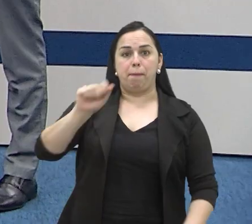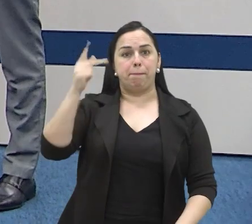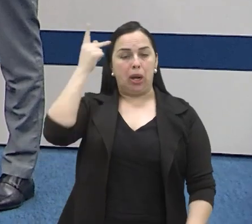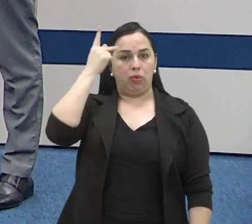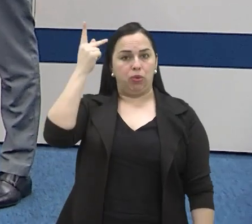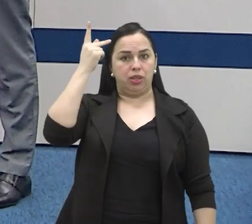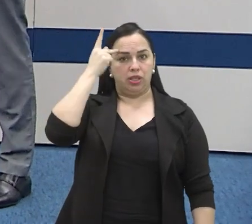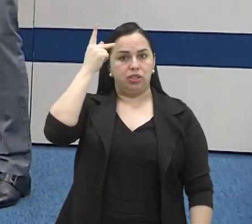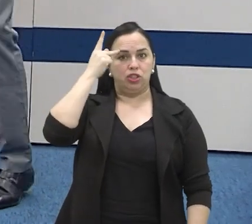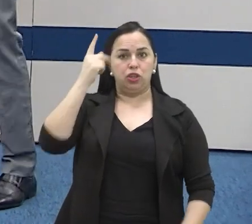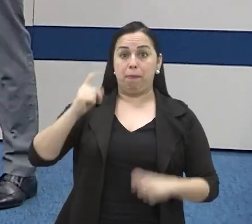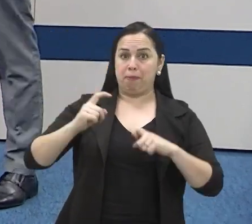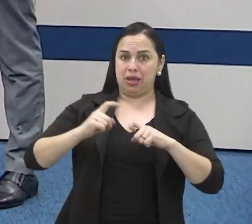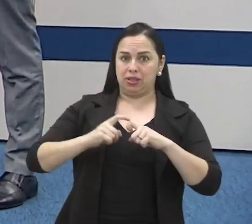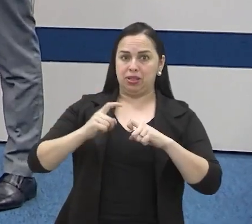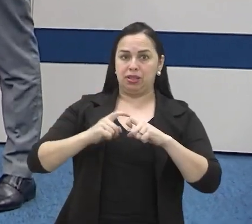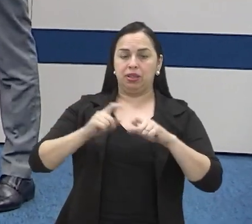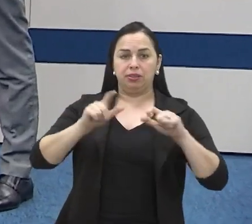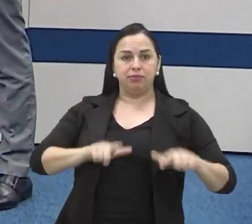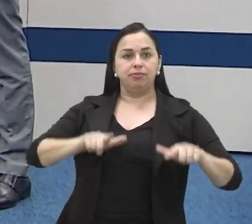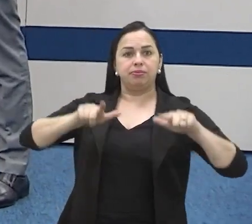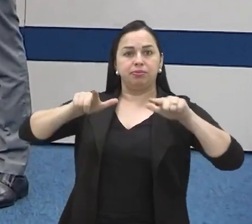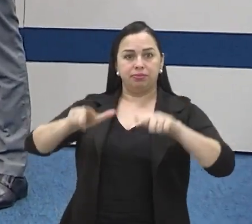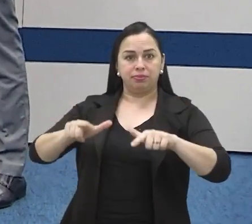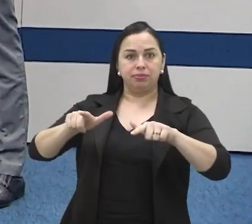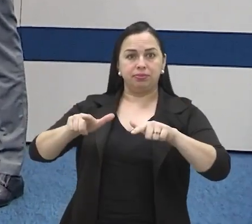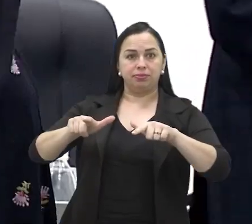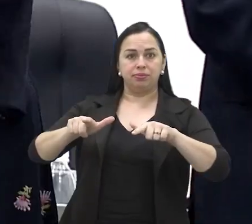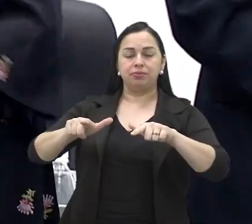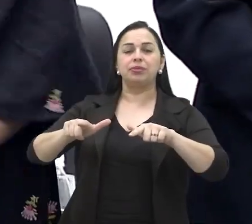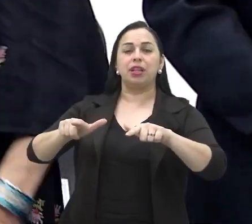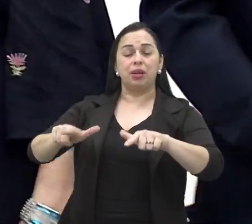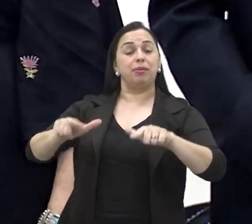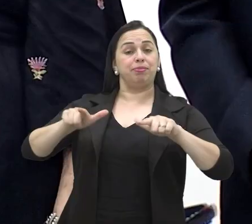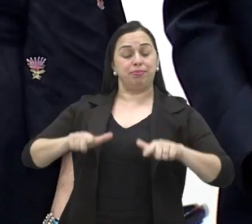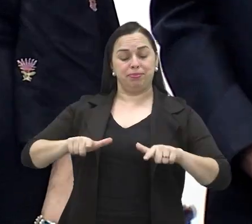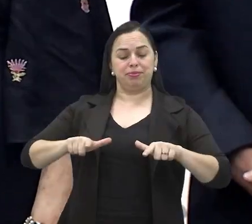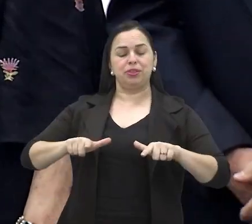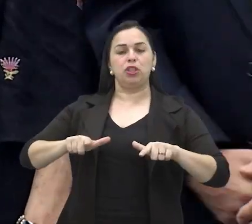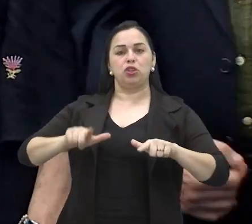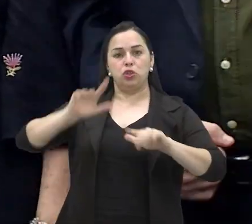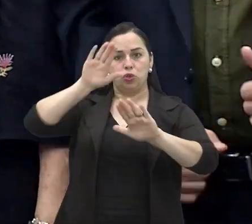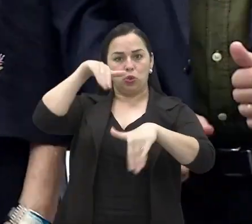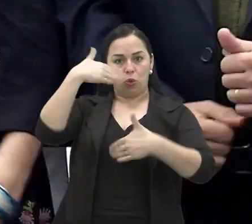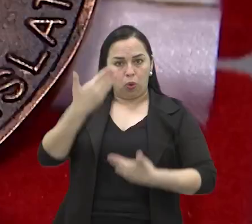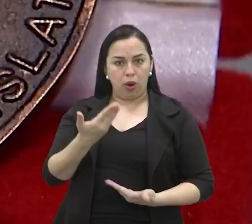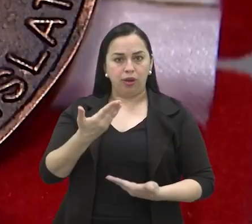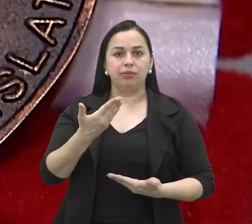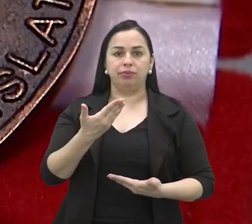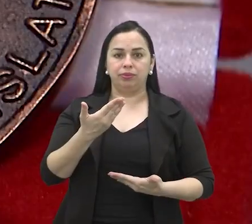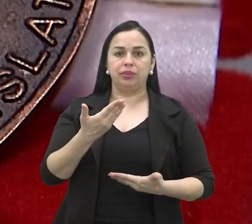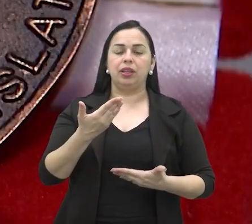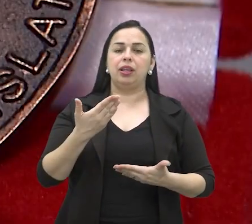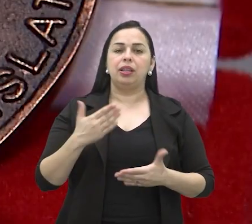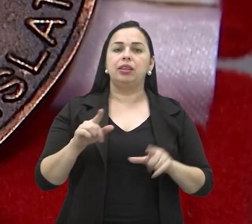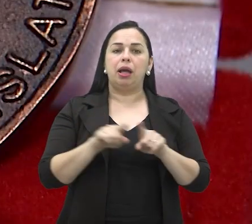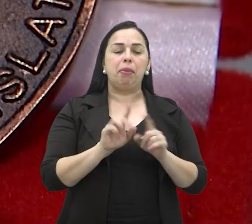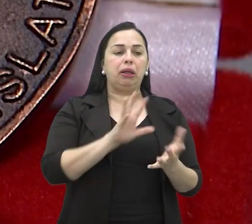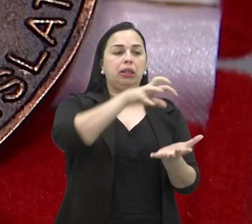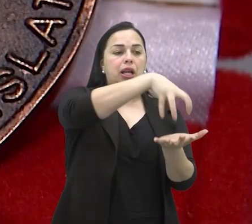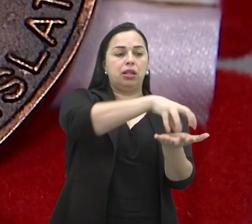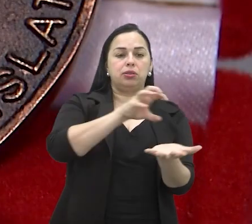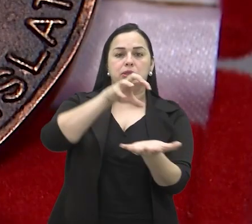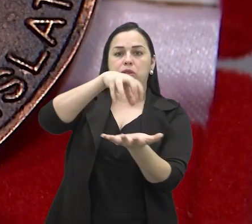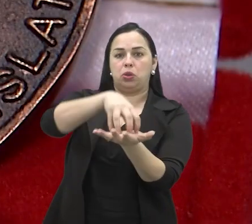Medicina recebeu, em cerimônia realizada no plenário da Câmara, Medalha de Mérito Legislativo. A honraria é